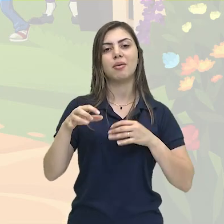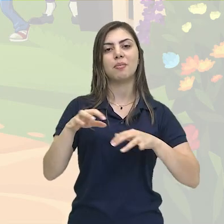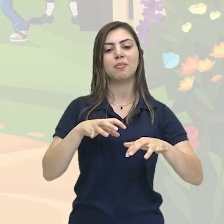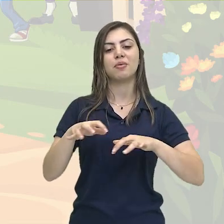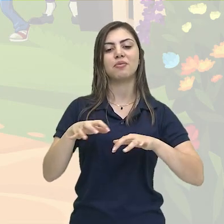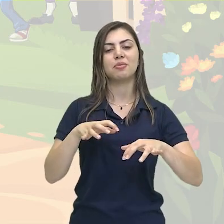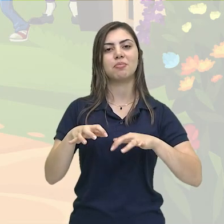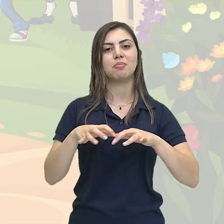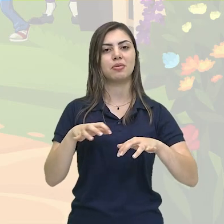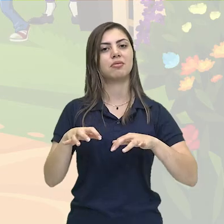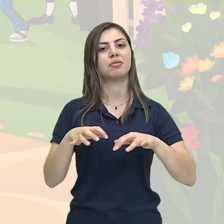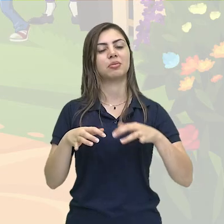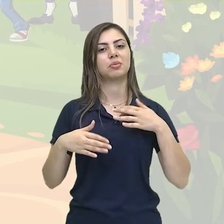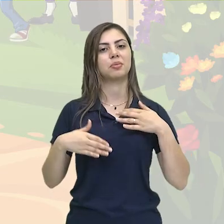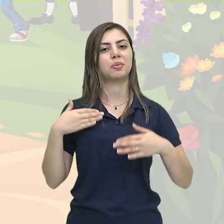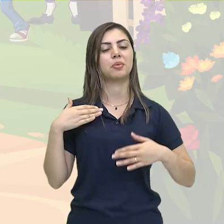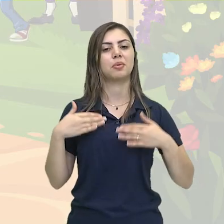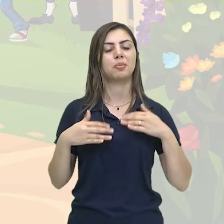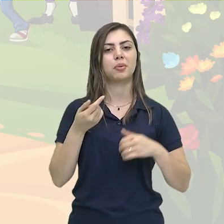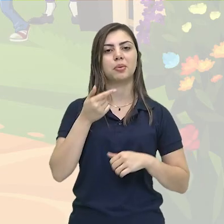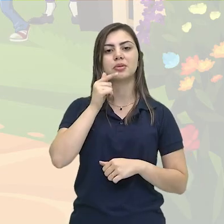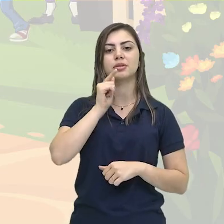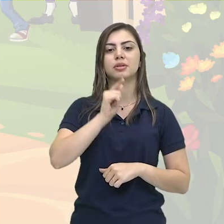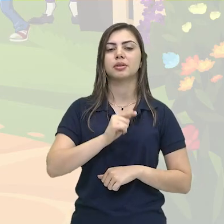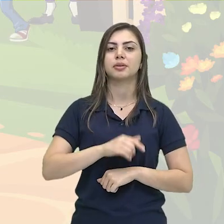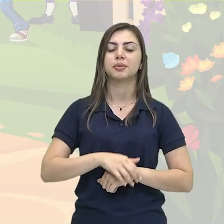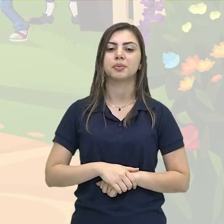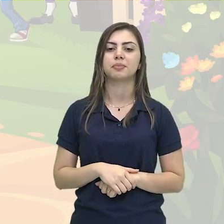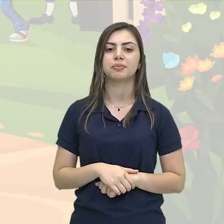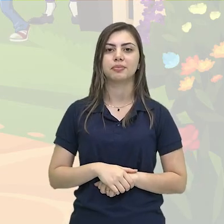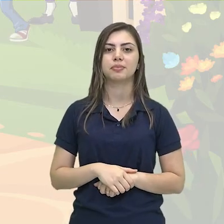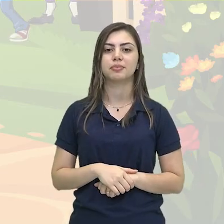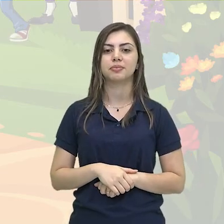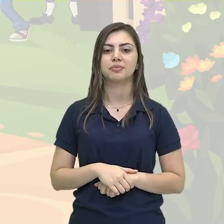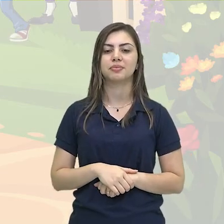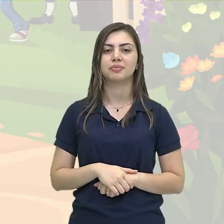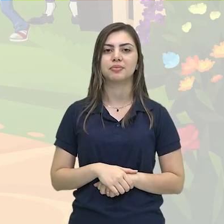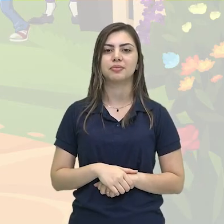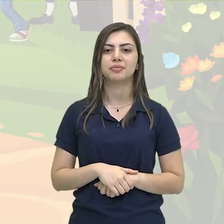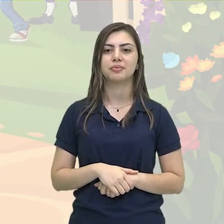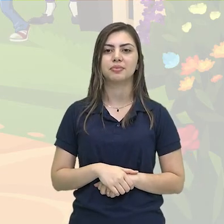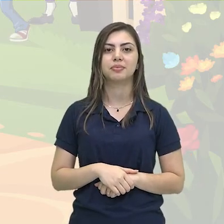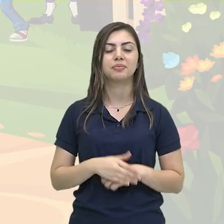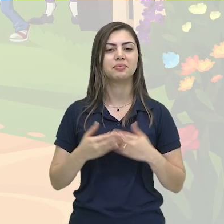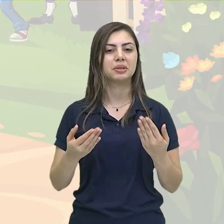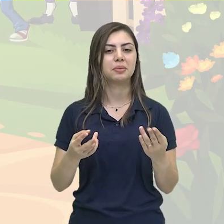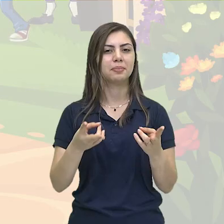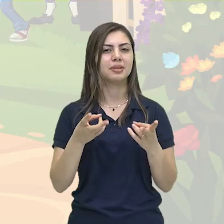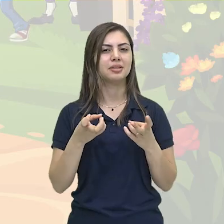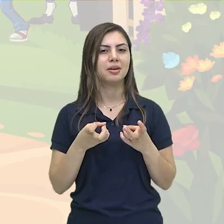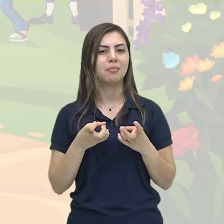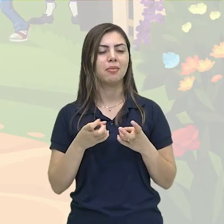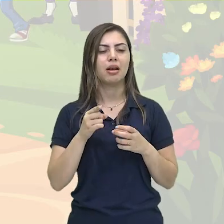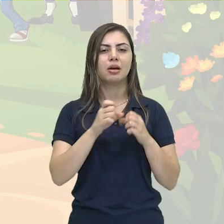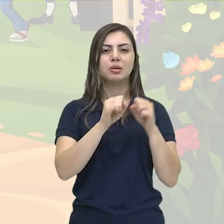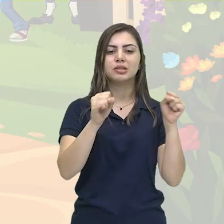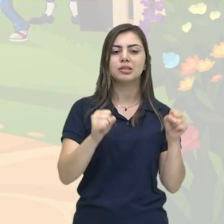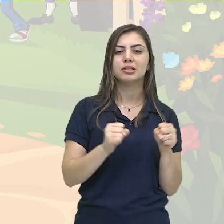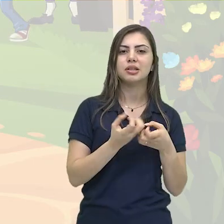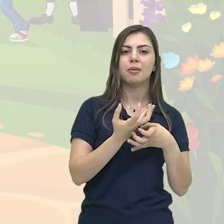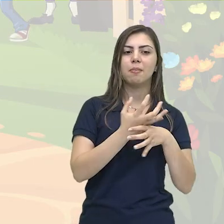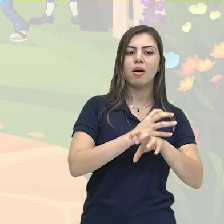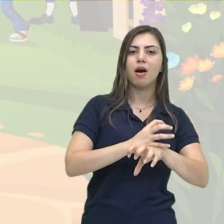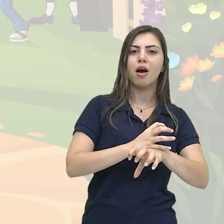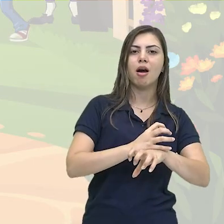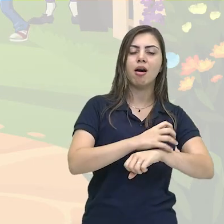processo de locomoção, tá bom? Vejam como é quase difícil a gente separar o sistema